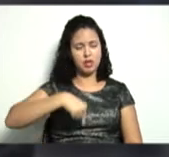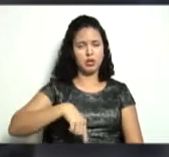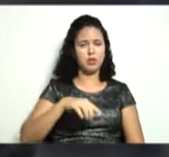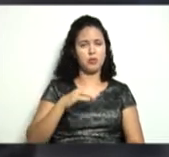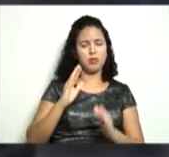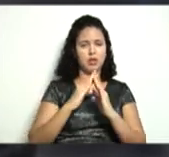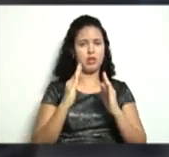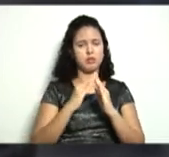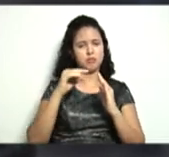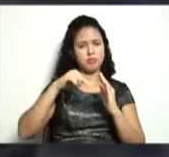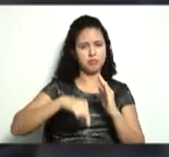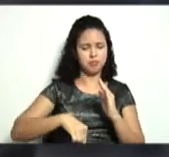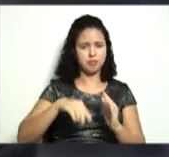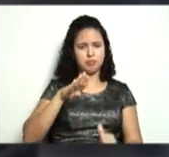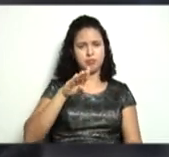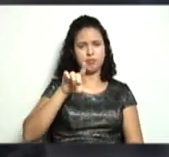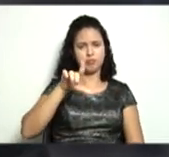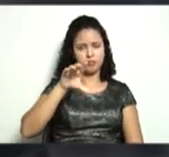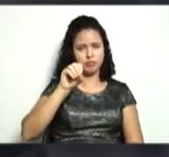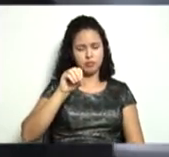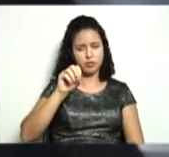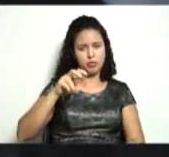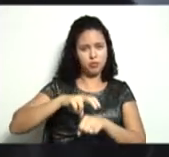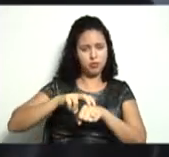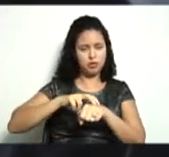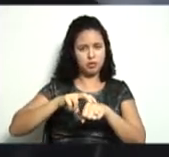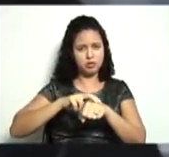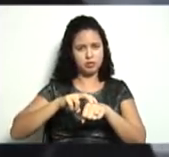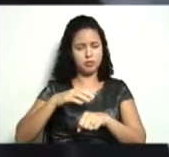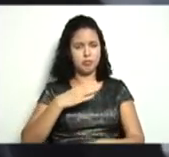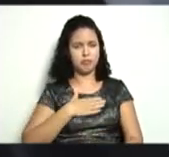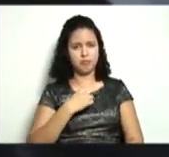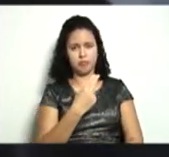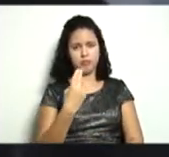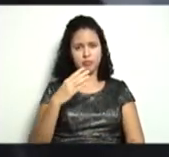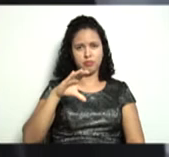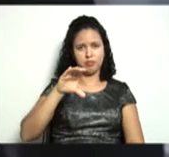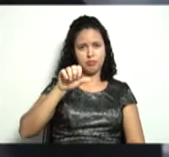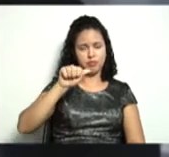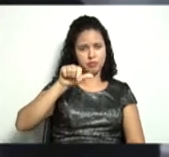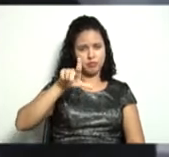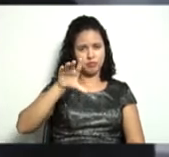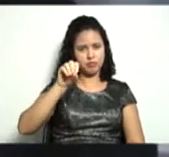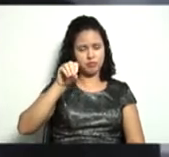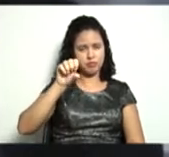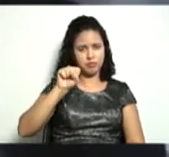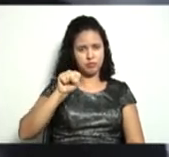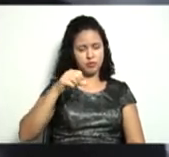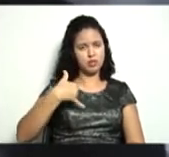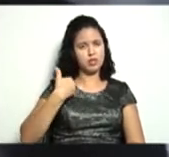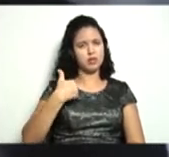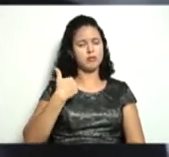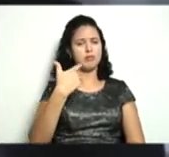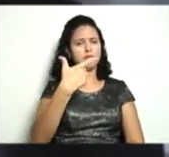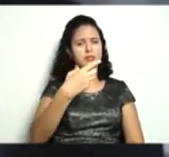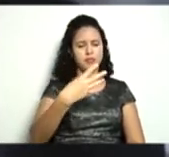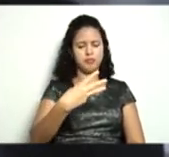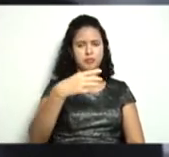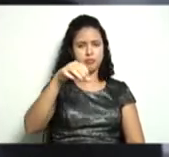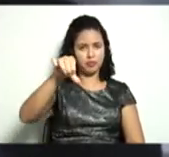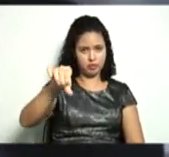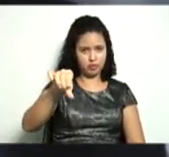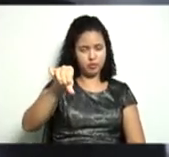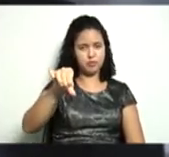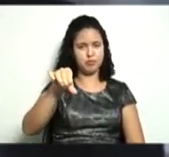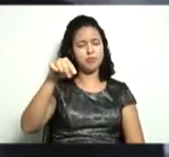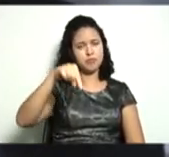Verde, na Estrada do Alambique. Meu nome é Carlos Gustavo Schuch. Tenho 39 anos, moro